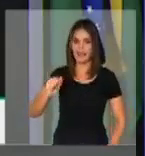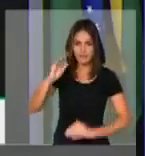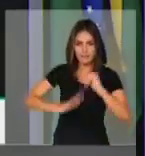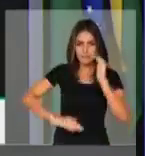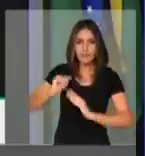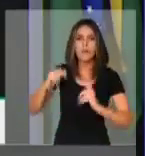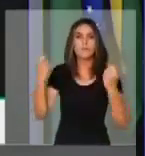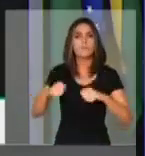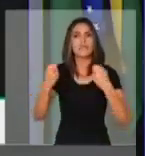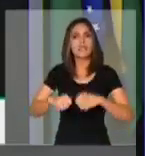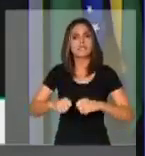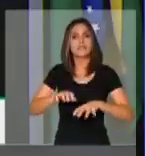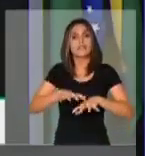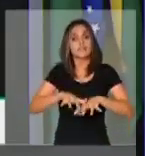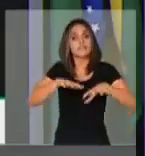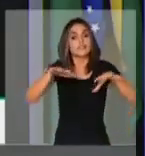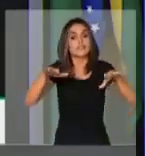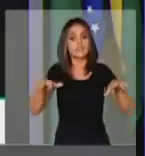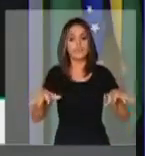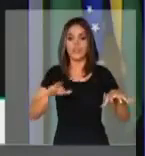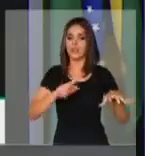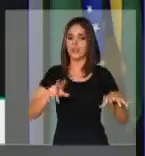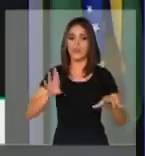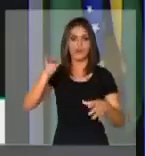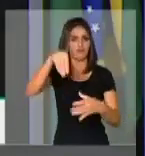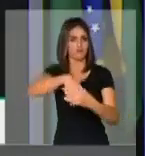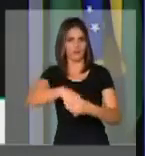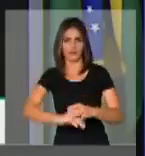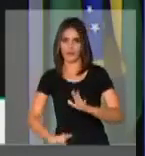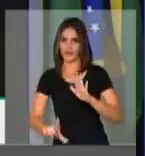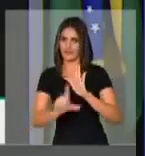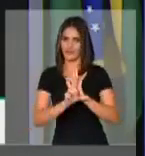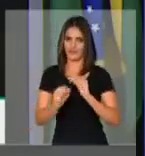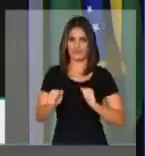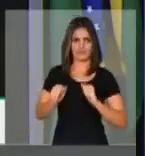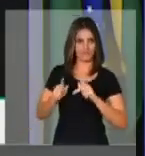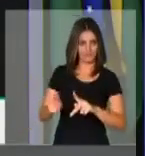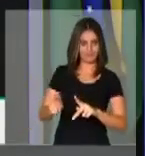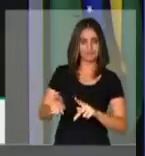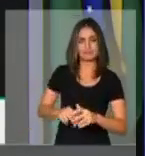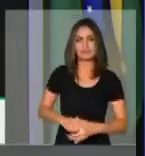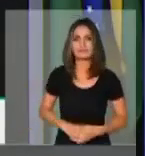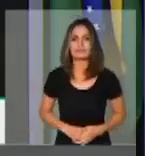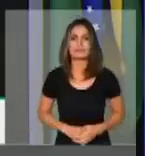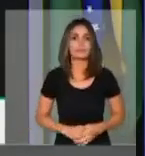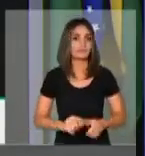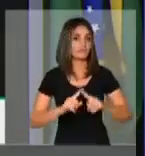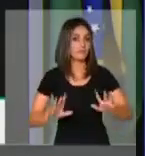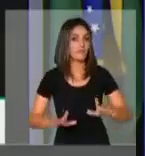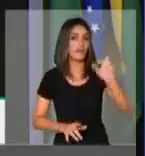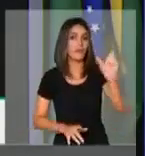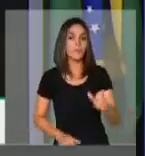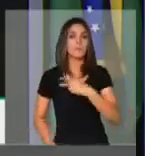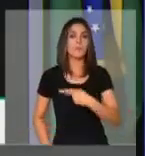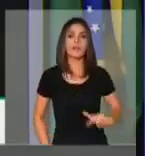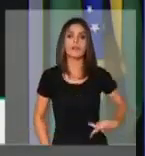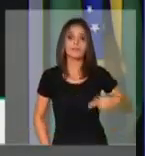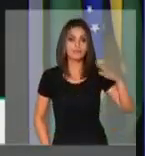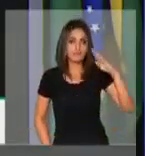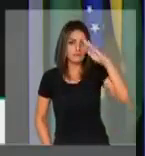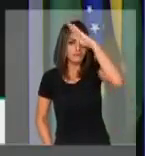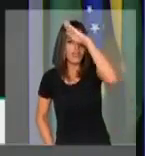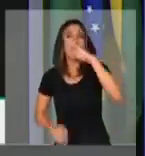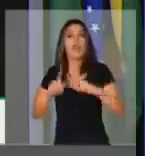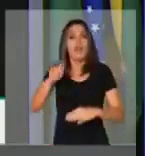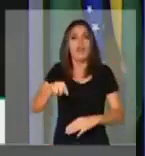deveria ser tratada de forma separada e não junto com a reforma da Previdência. O fato de o presidente Jair Bolsonaro